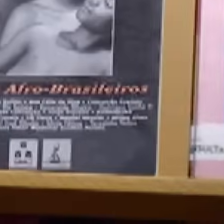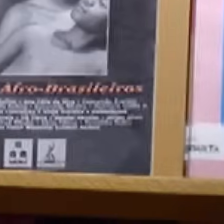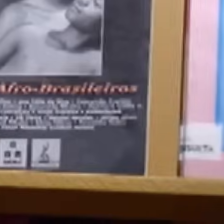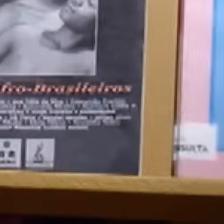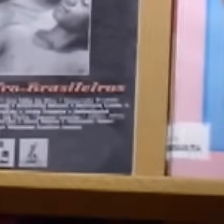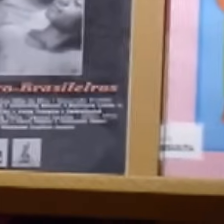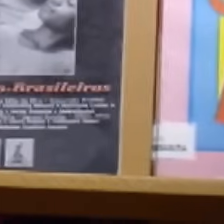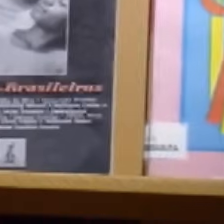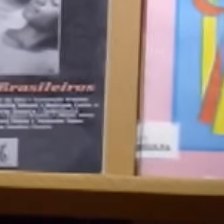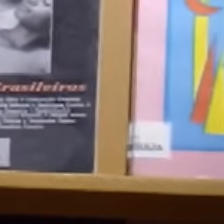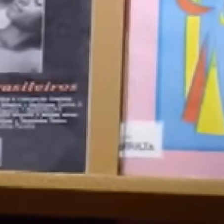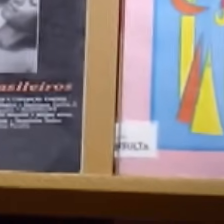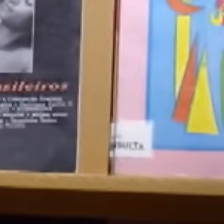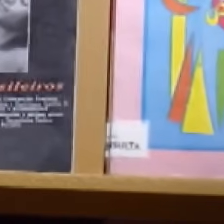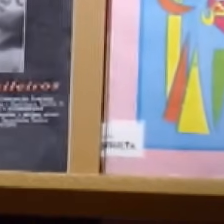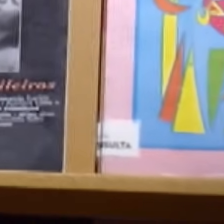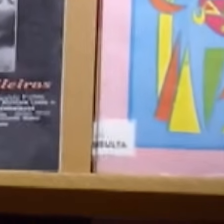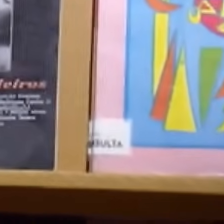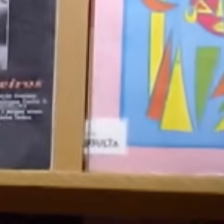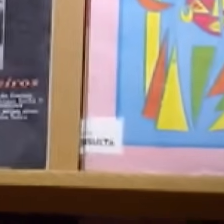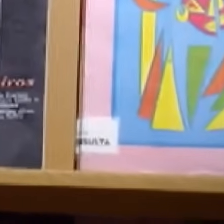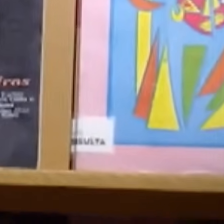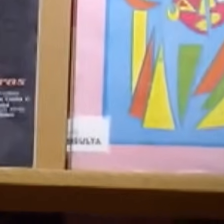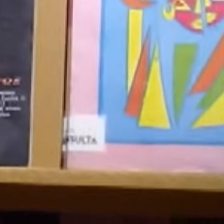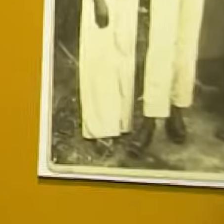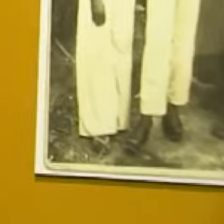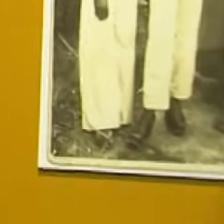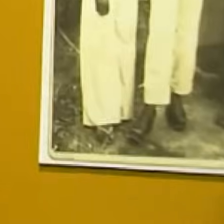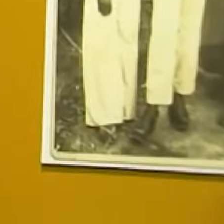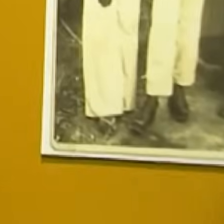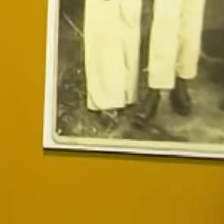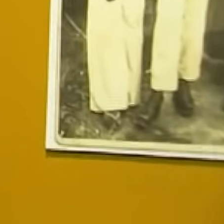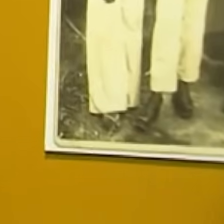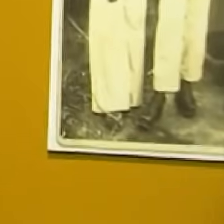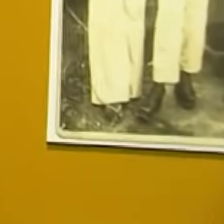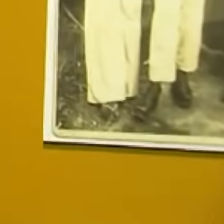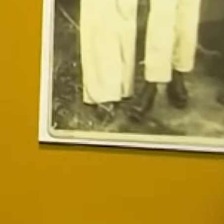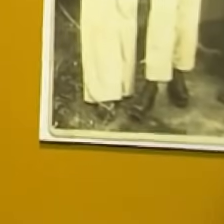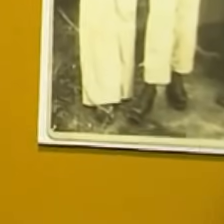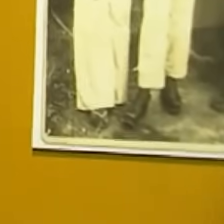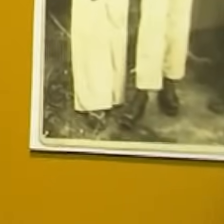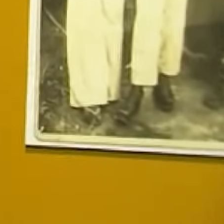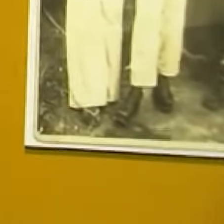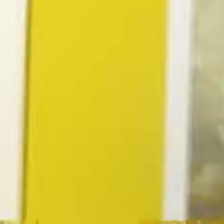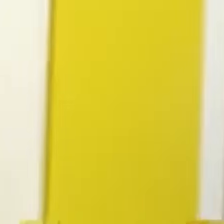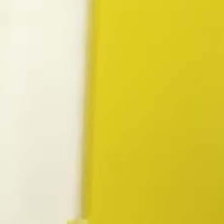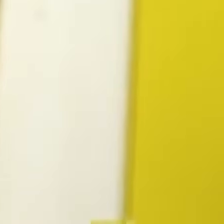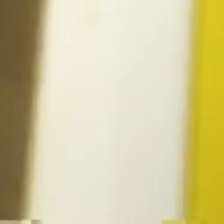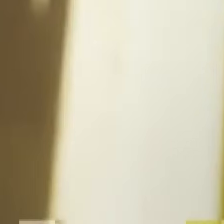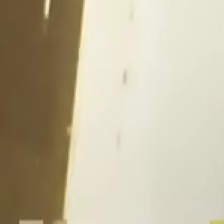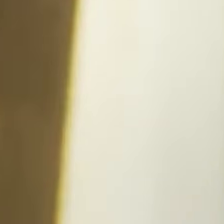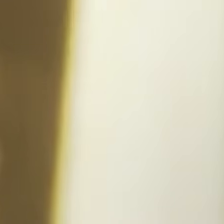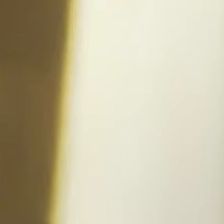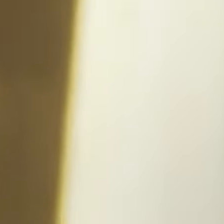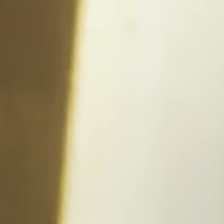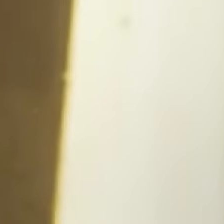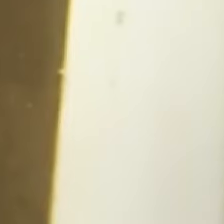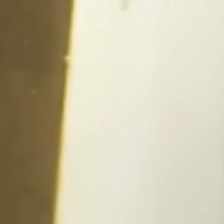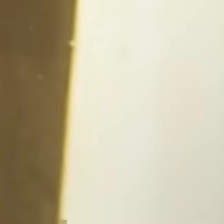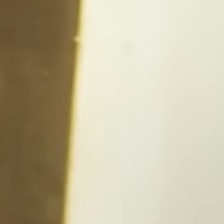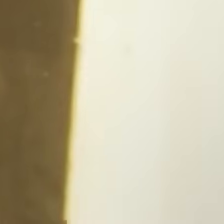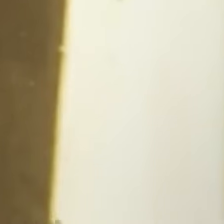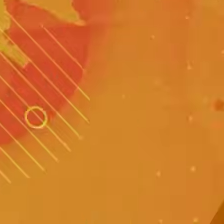kind, so sister. I'm keeping my eyes on